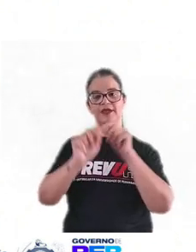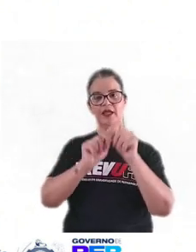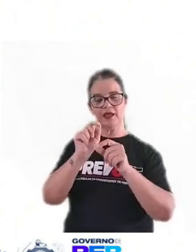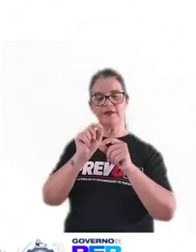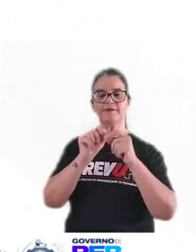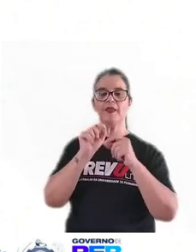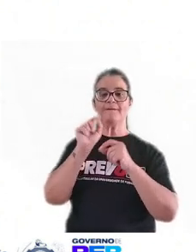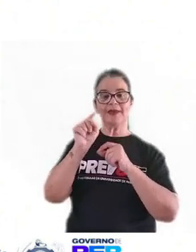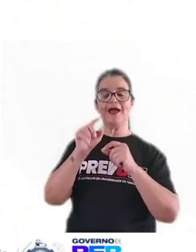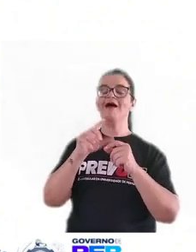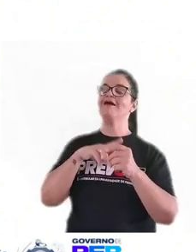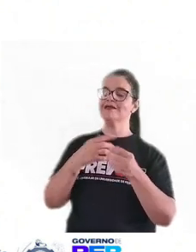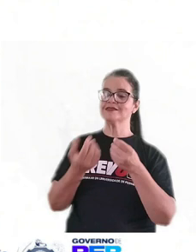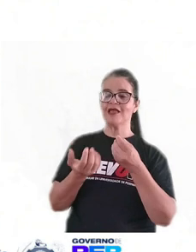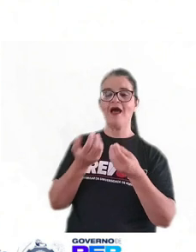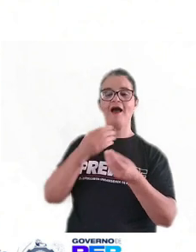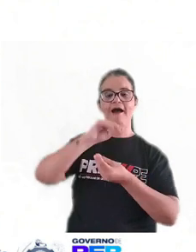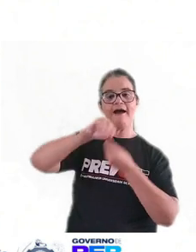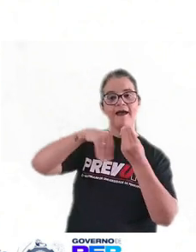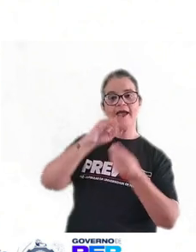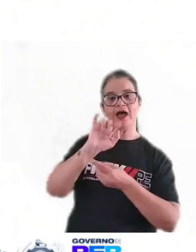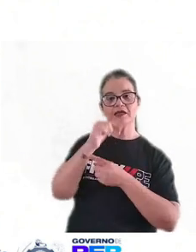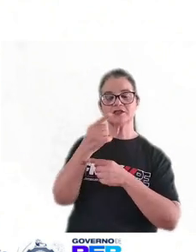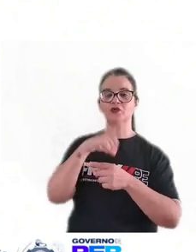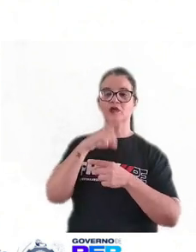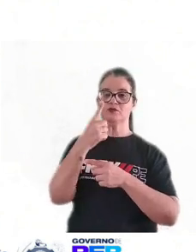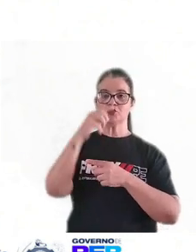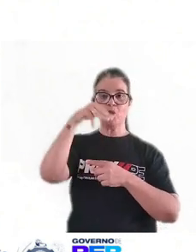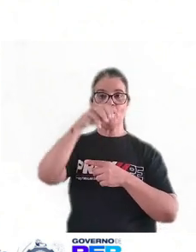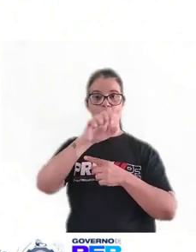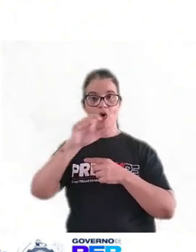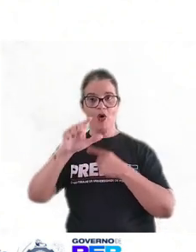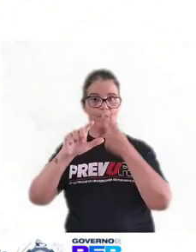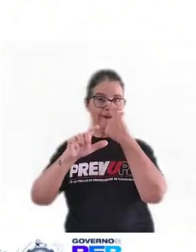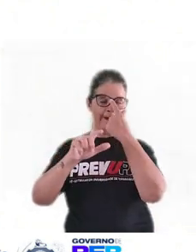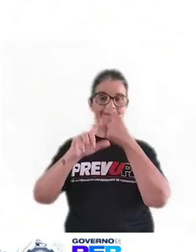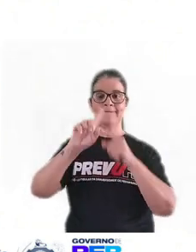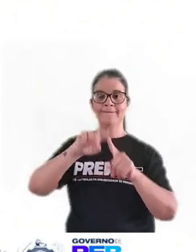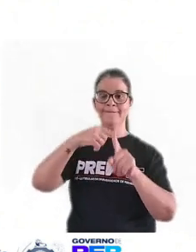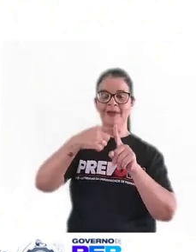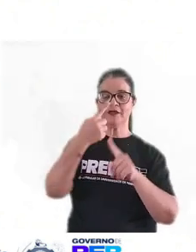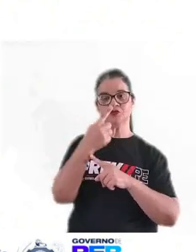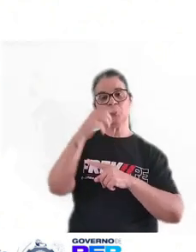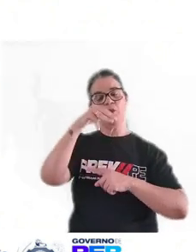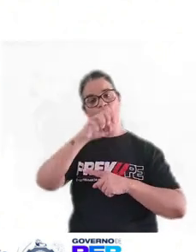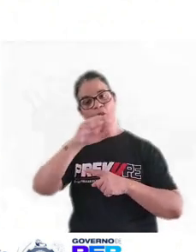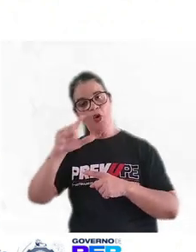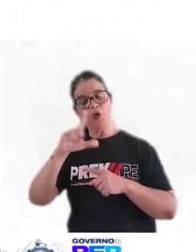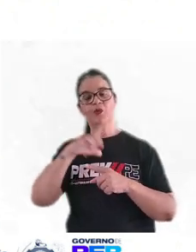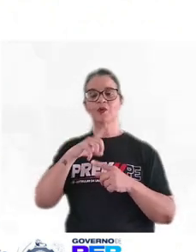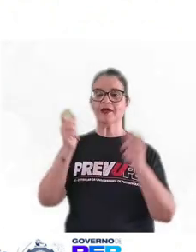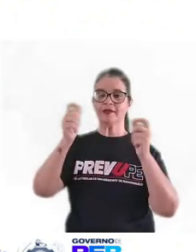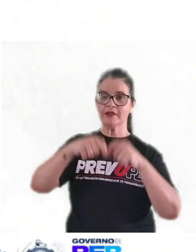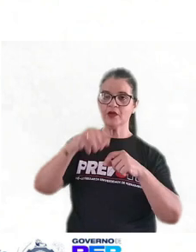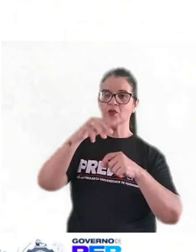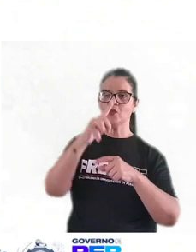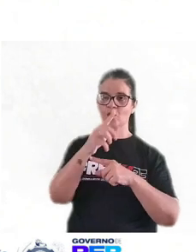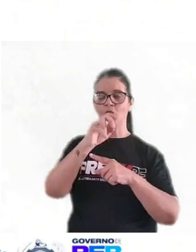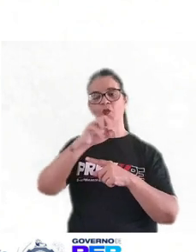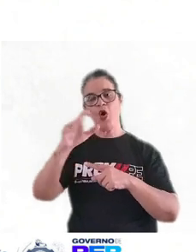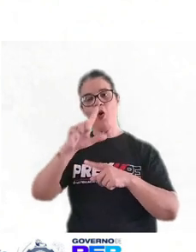Então, observem que, para essa reação, nós temos 1 mol, mais 1 mol,